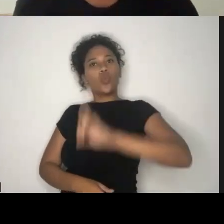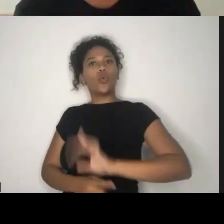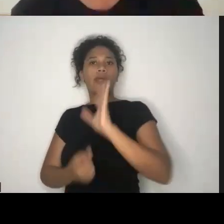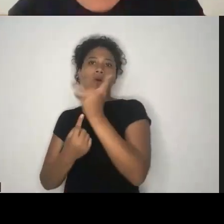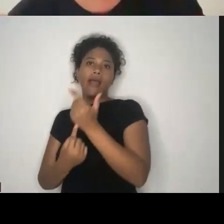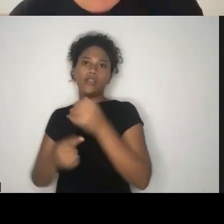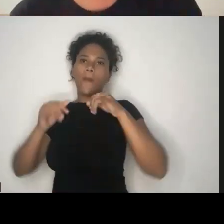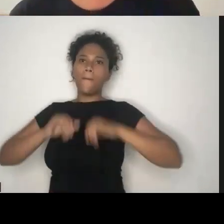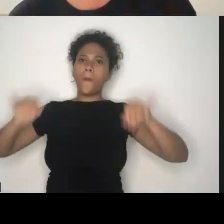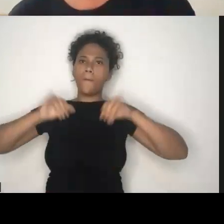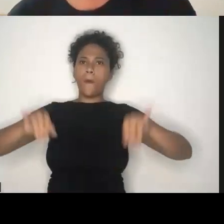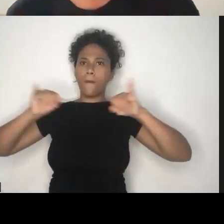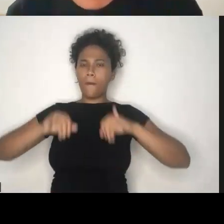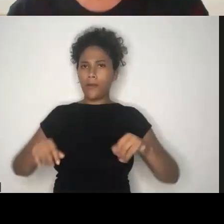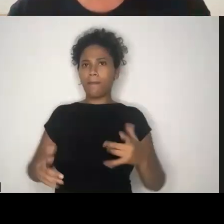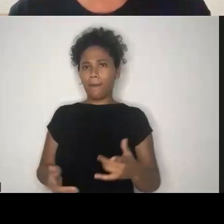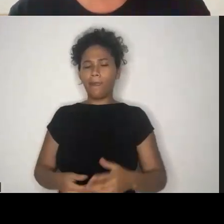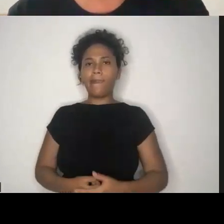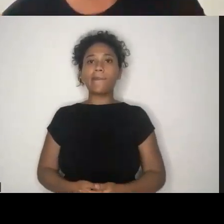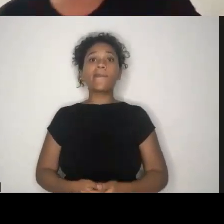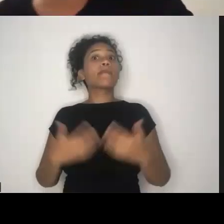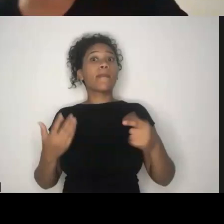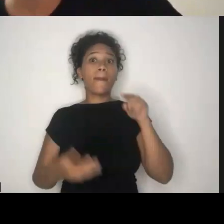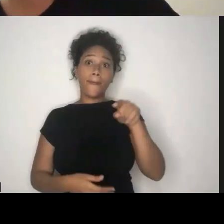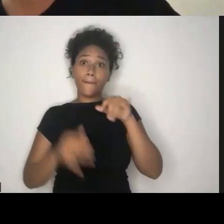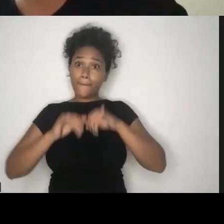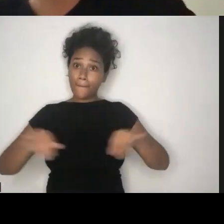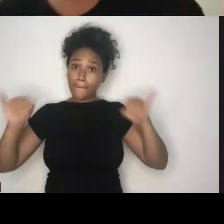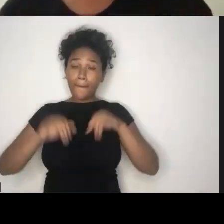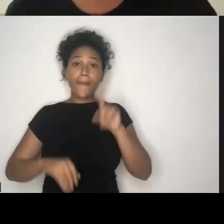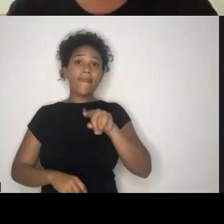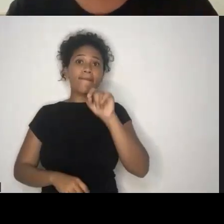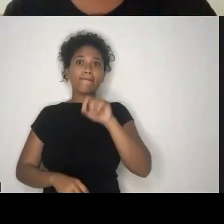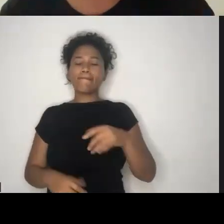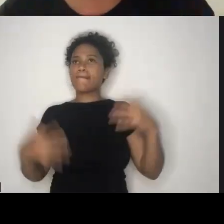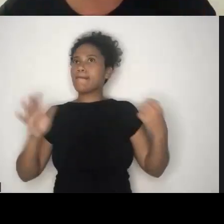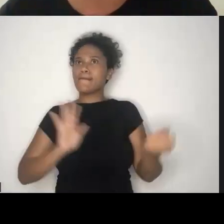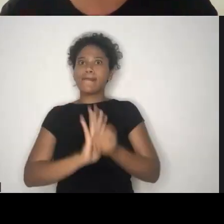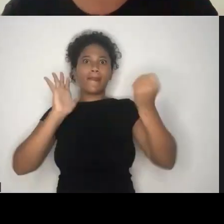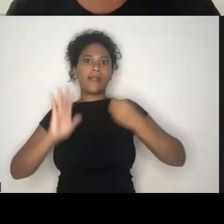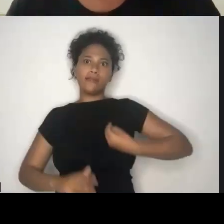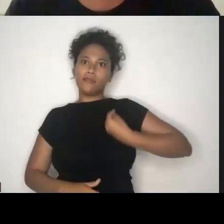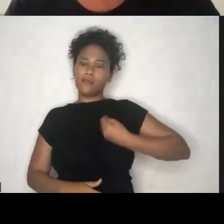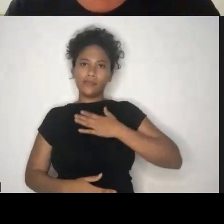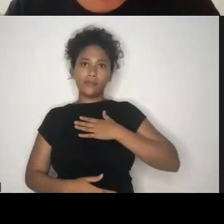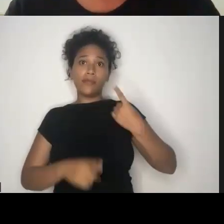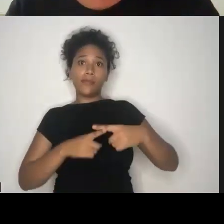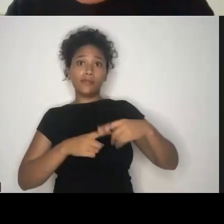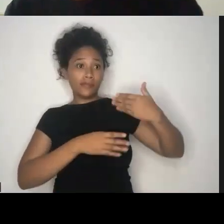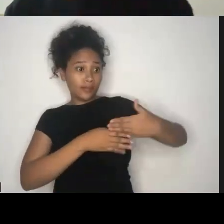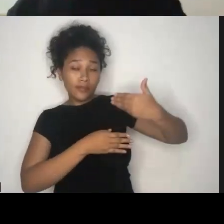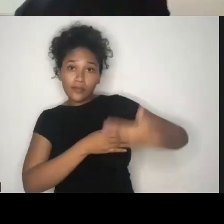comerciais e a cenografia e essa campanha foi um divisor de águas para mim porque depois dela eu